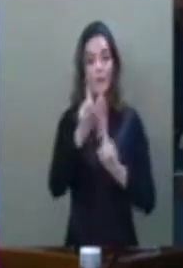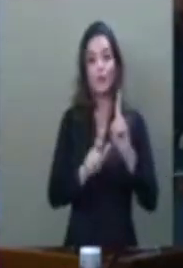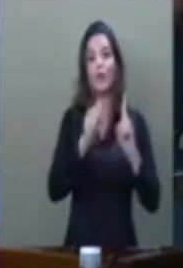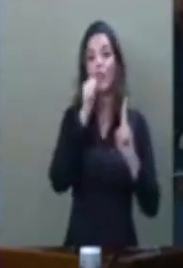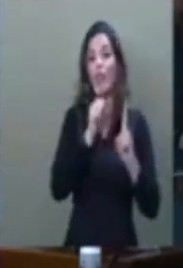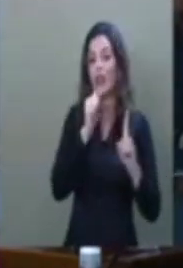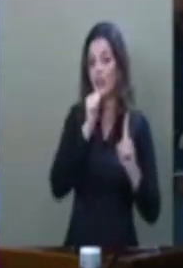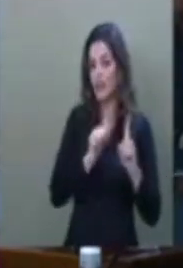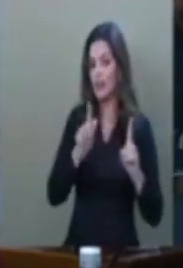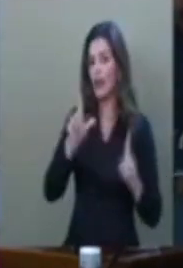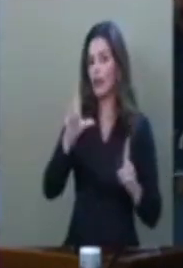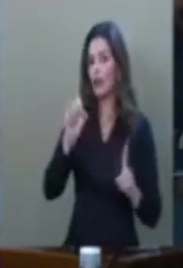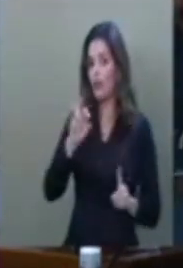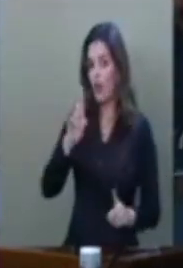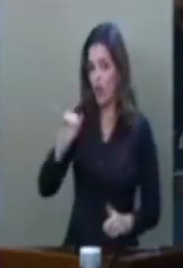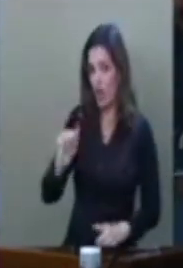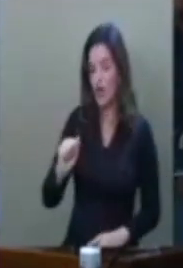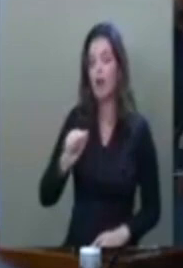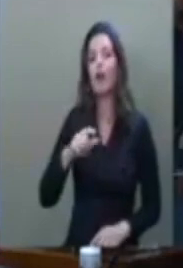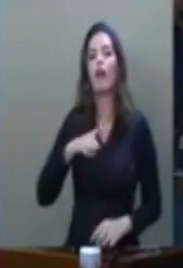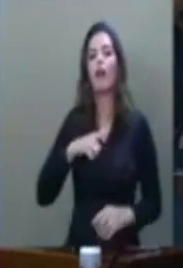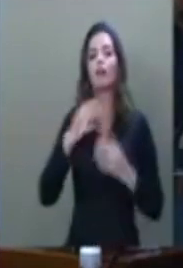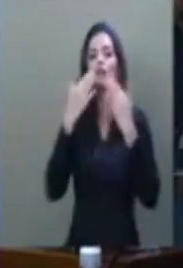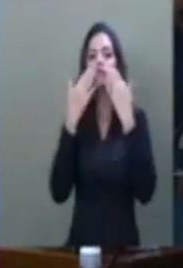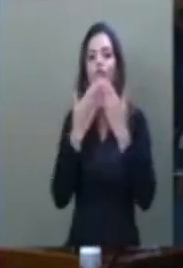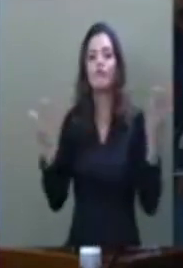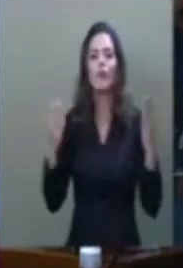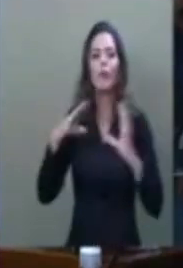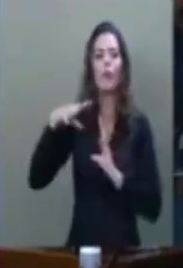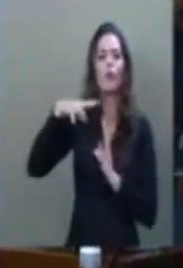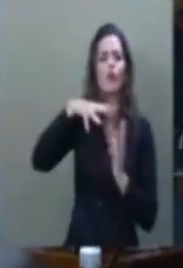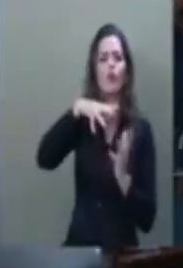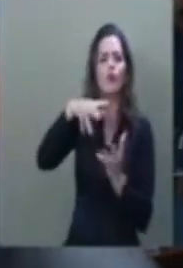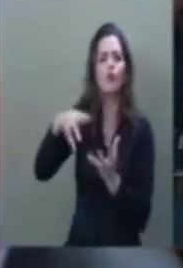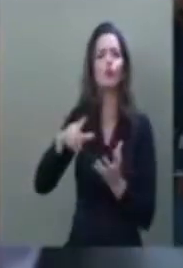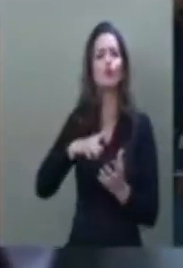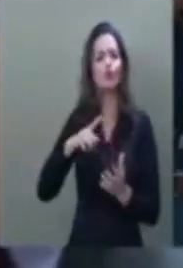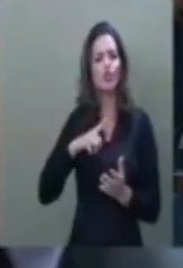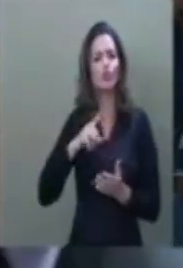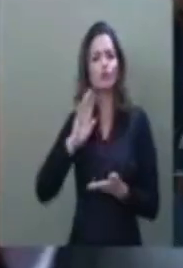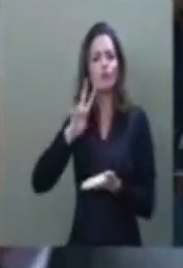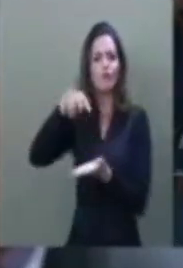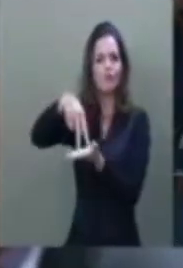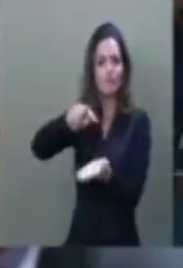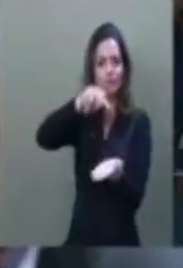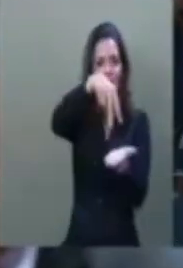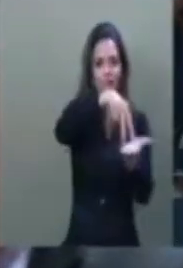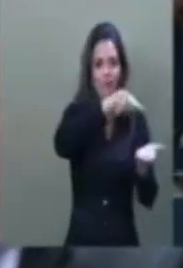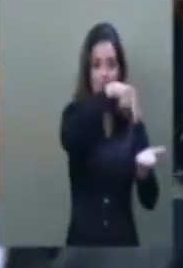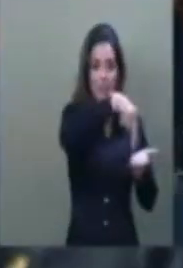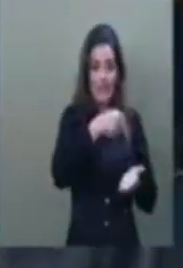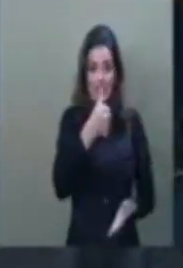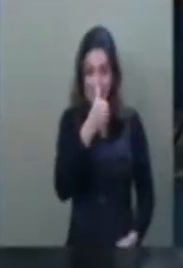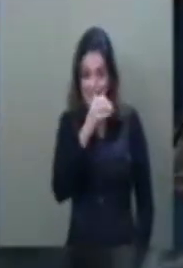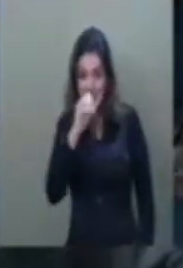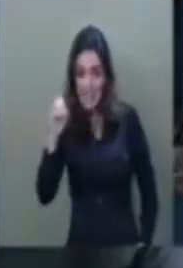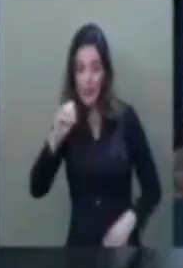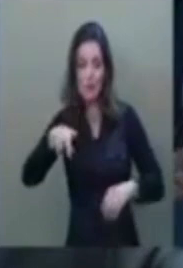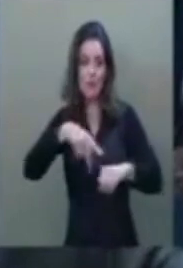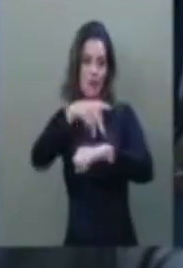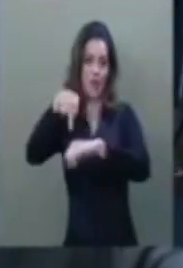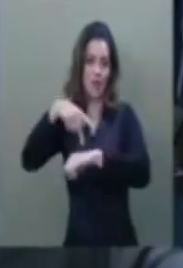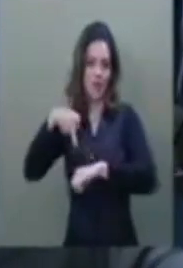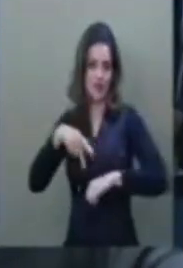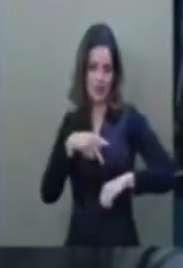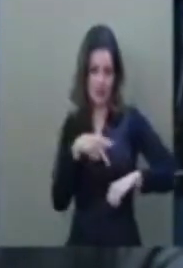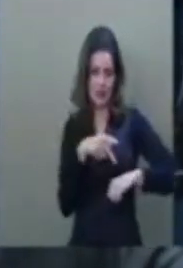mundo por meio de reportagens realizadas em mais de 100 países. Participou de momentos